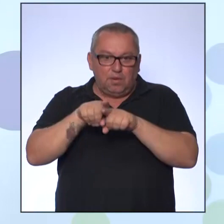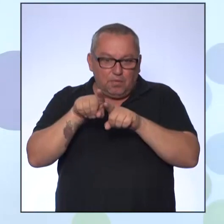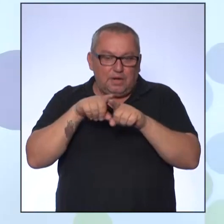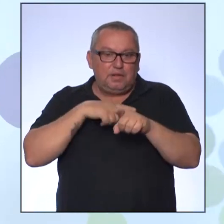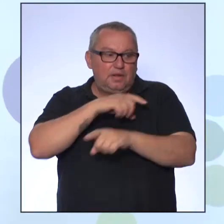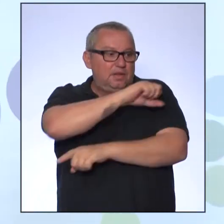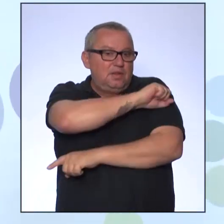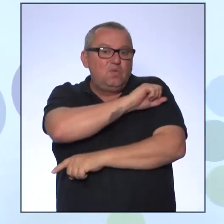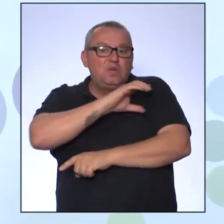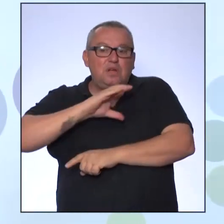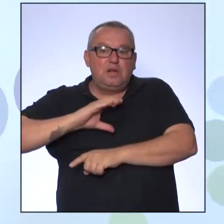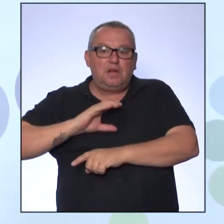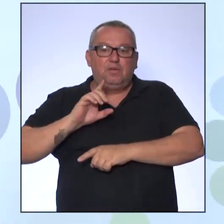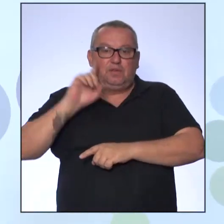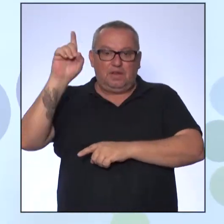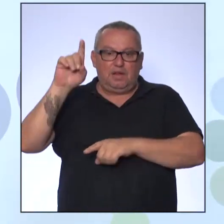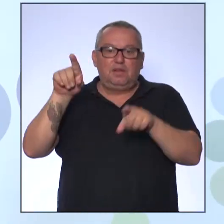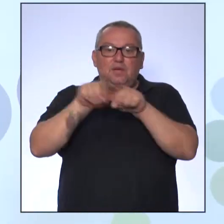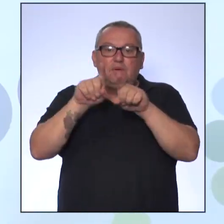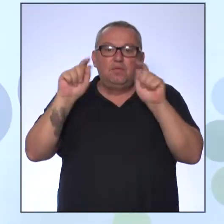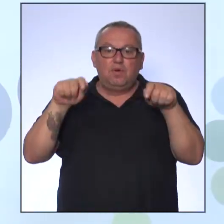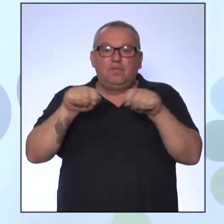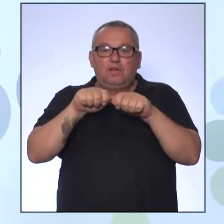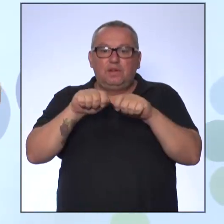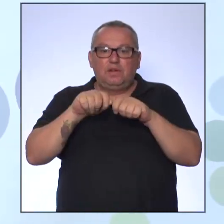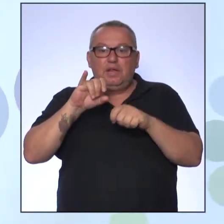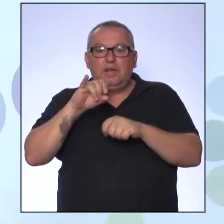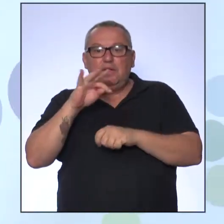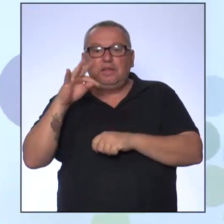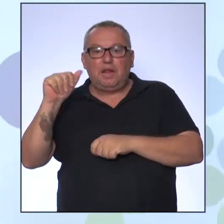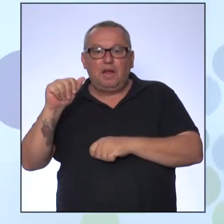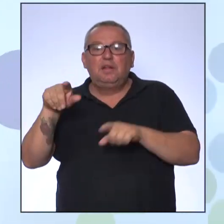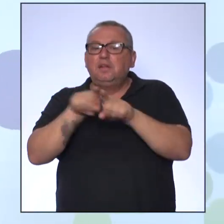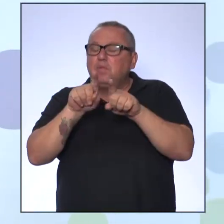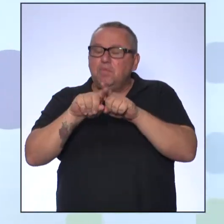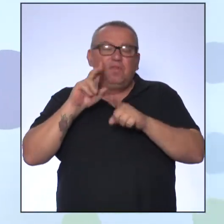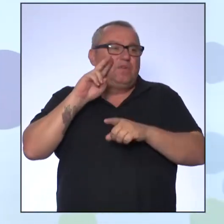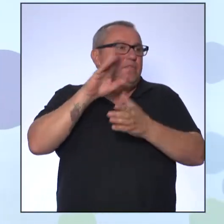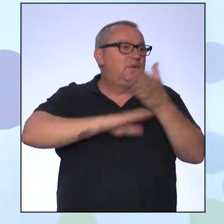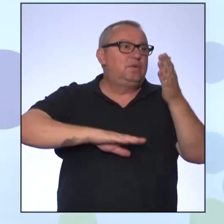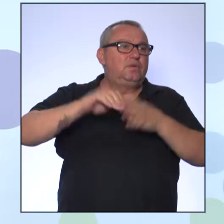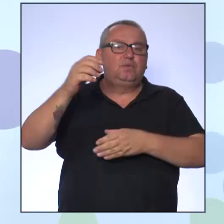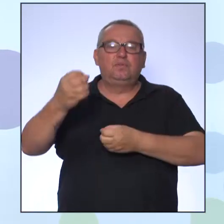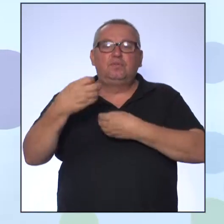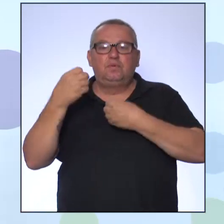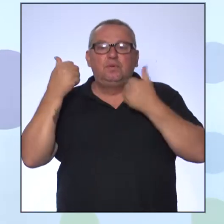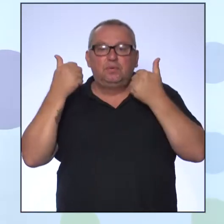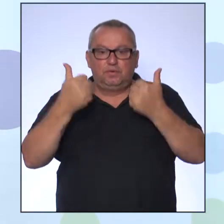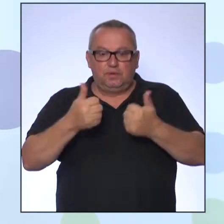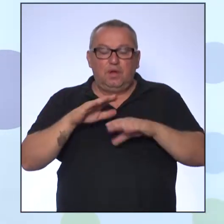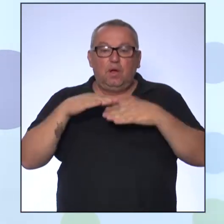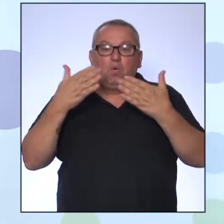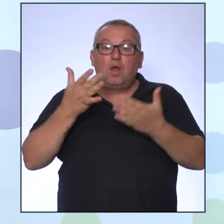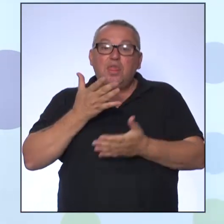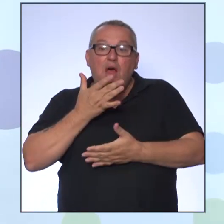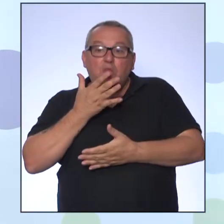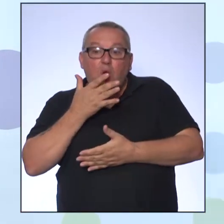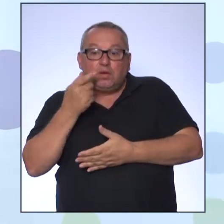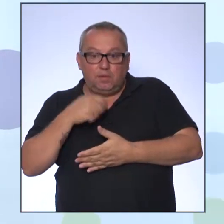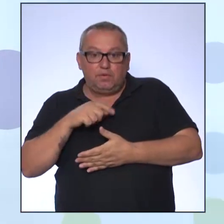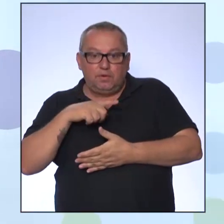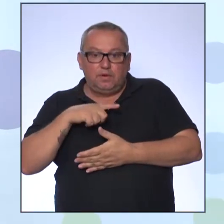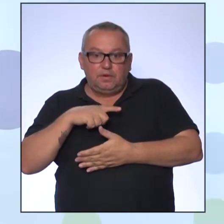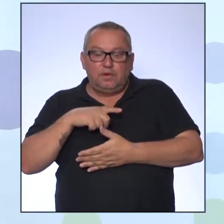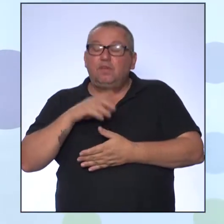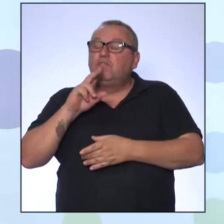Carlos, na Universidade de São Paulo. Você pode prestar, mas também tem no ITA. E aí a gente vai trazer toda a informação para vocês. Quanto que é a nota que eu preciso tirar? A